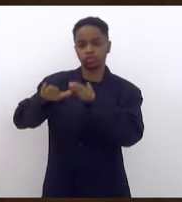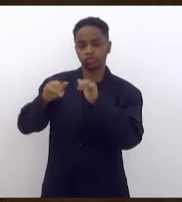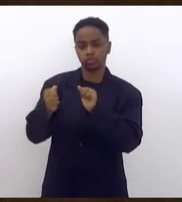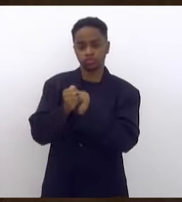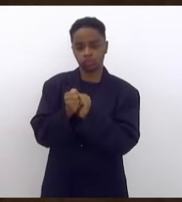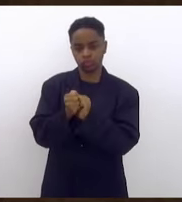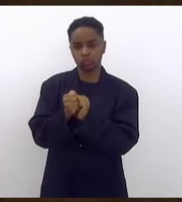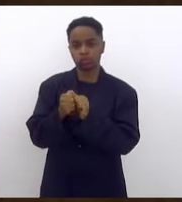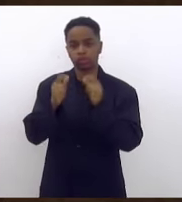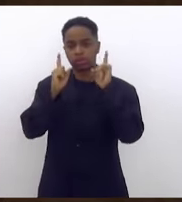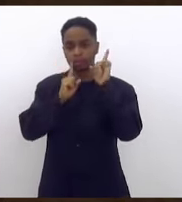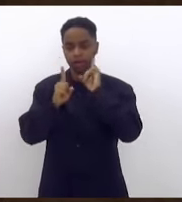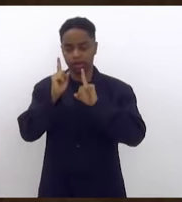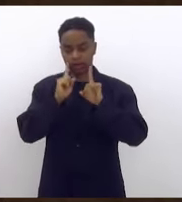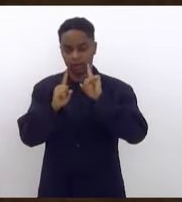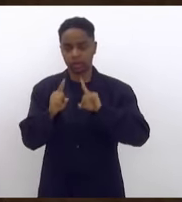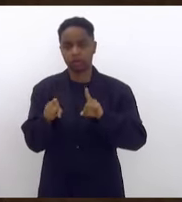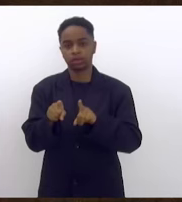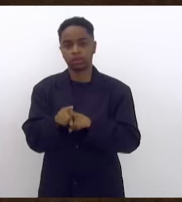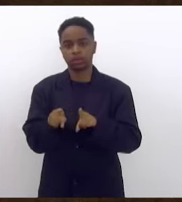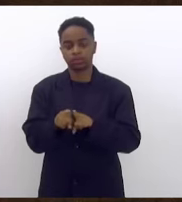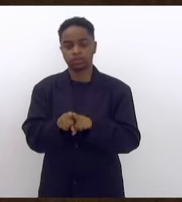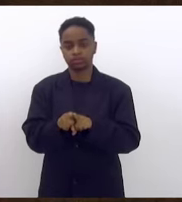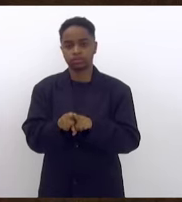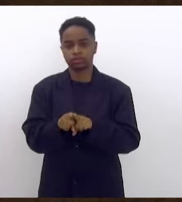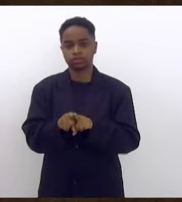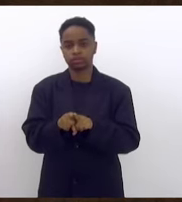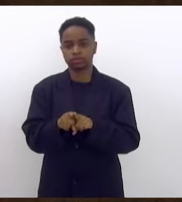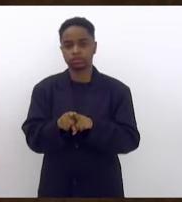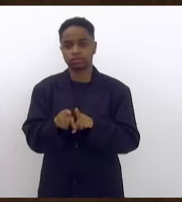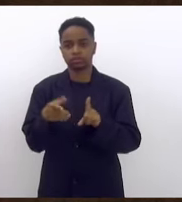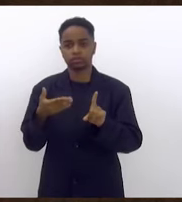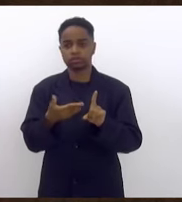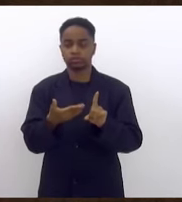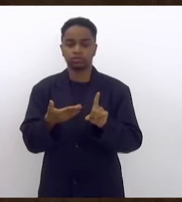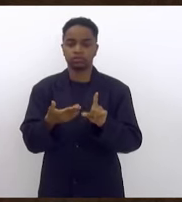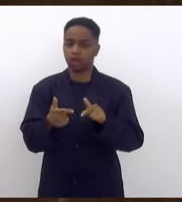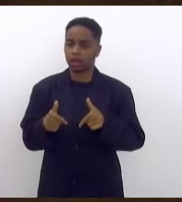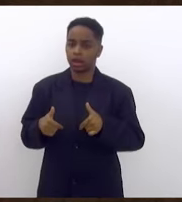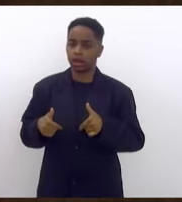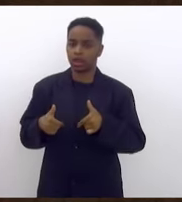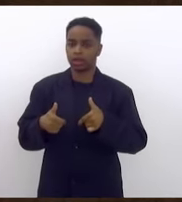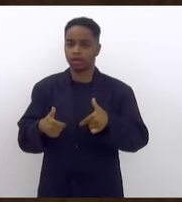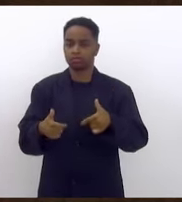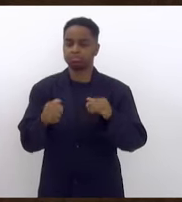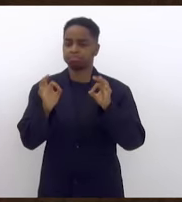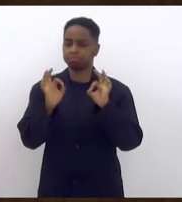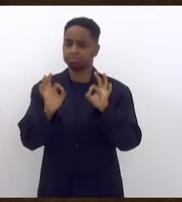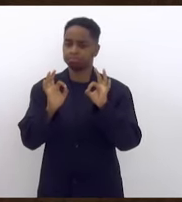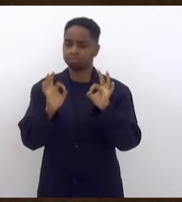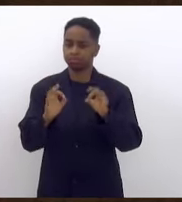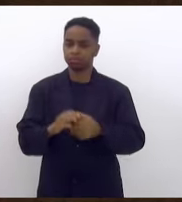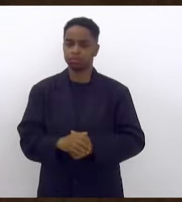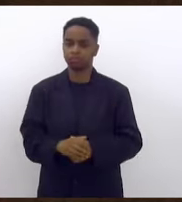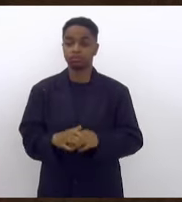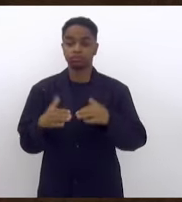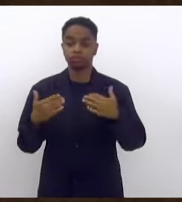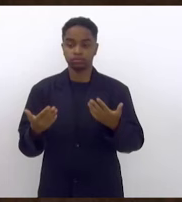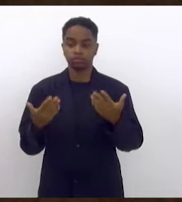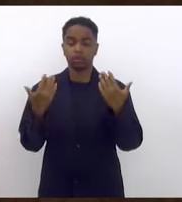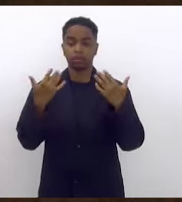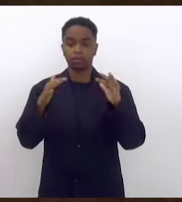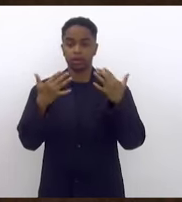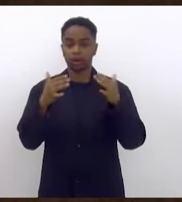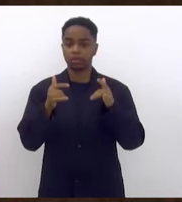criado junto em Maricá, e que exerce a função dele, né, com maestria. Então eu venho aqui parabenizar